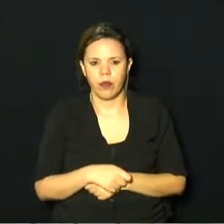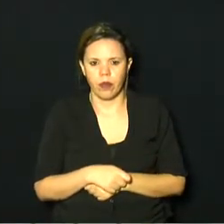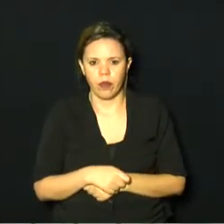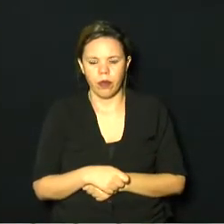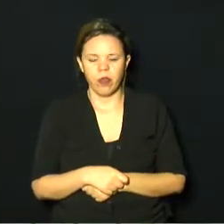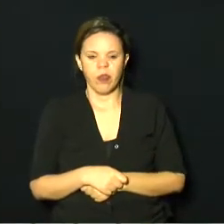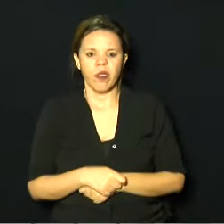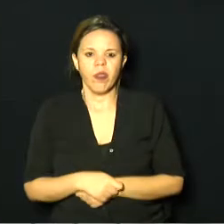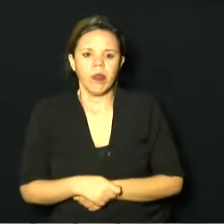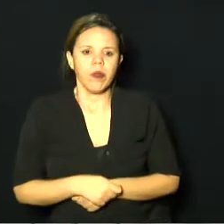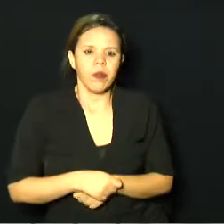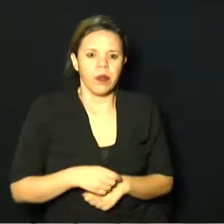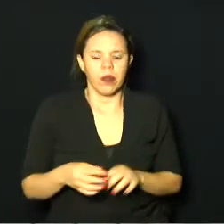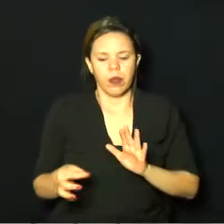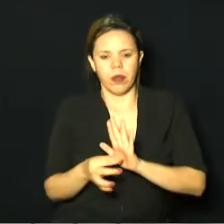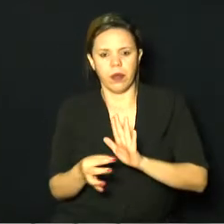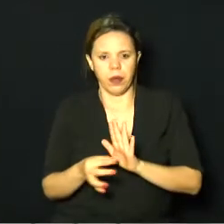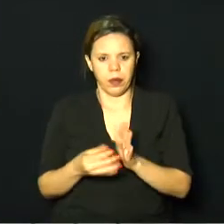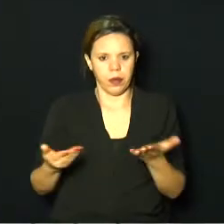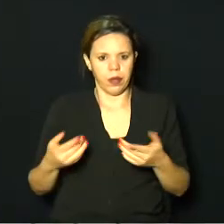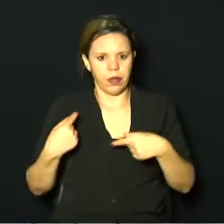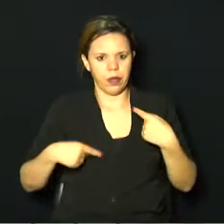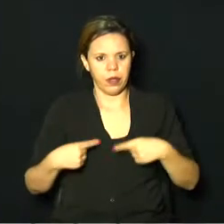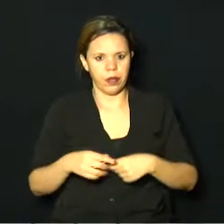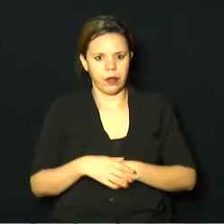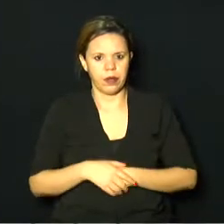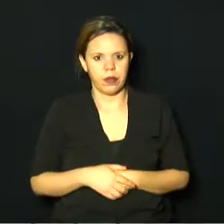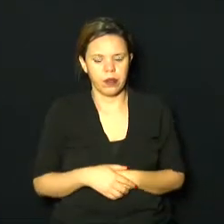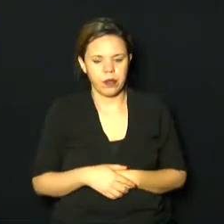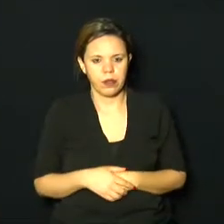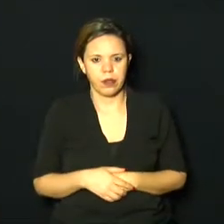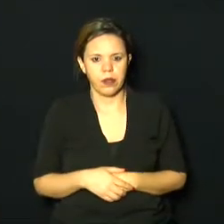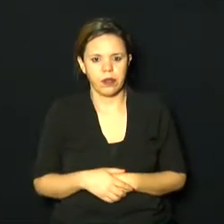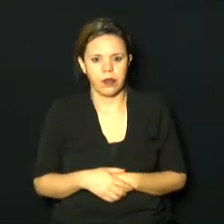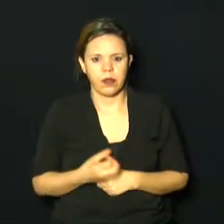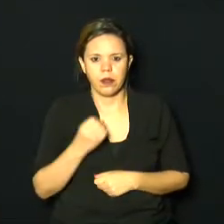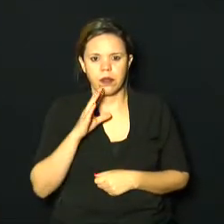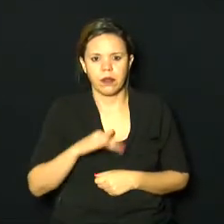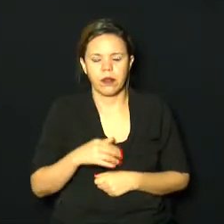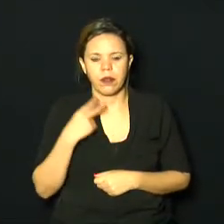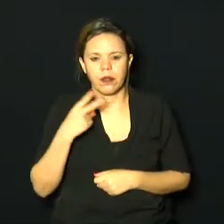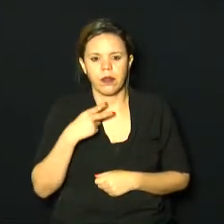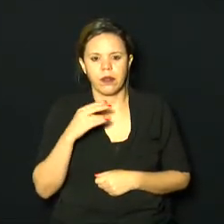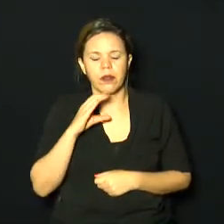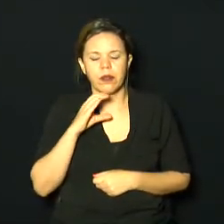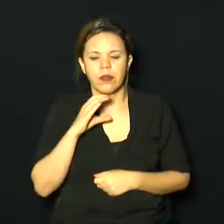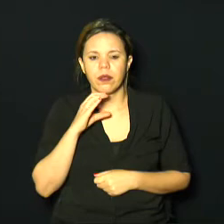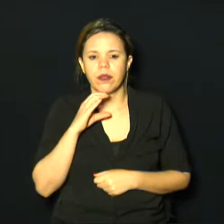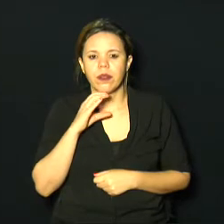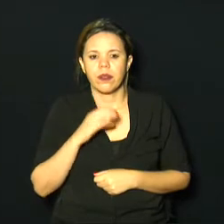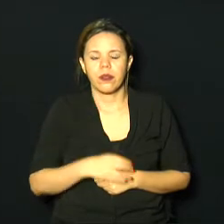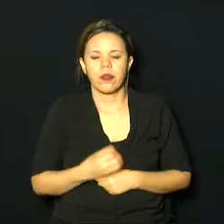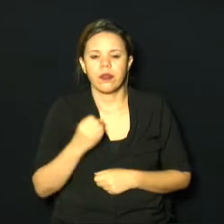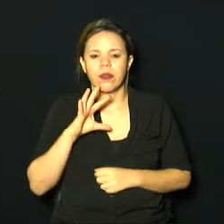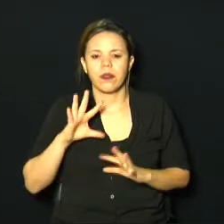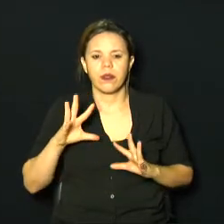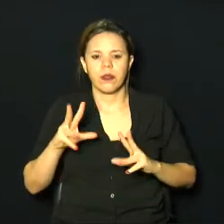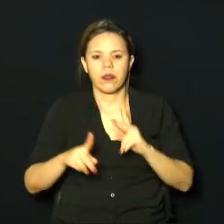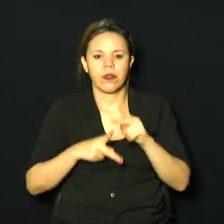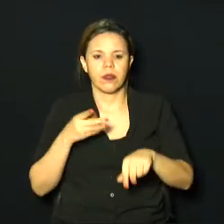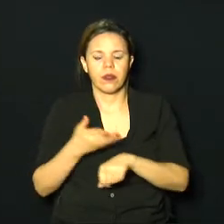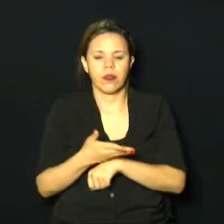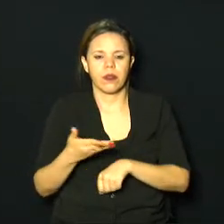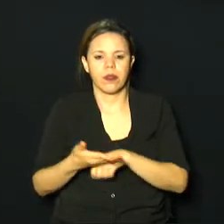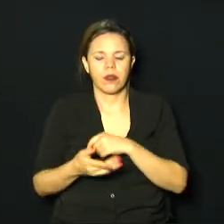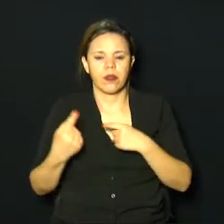das suas contribuições aqui para o nosso debate. Boa tarde, vereador Carlão. Boa tarde a todos os participantes